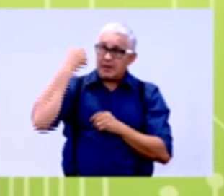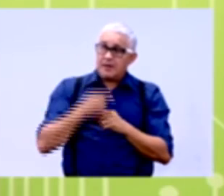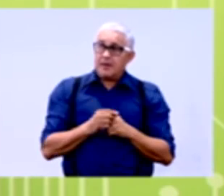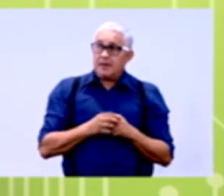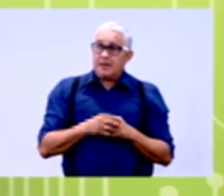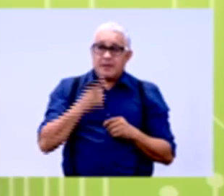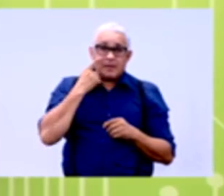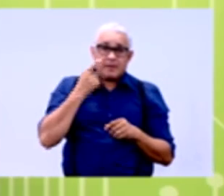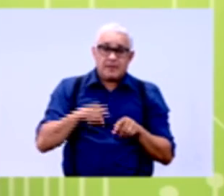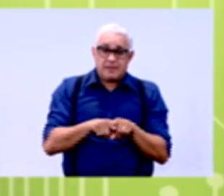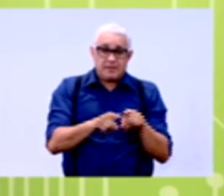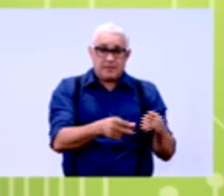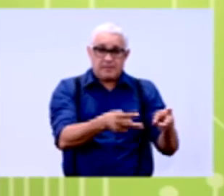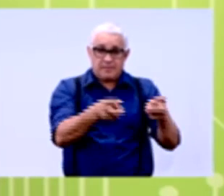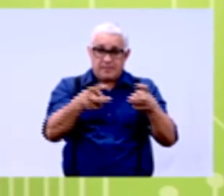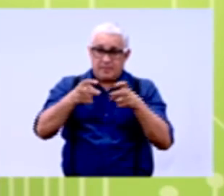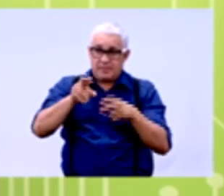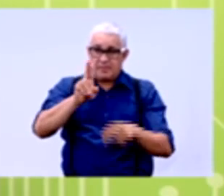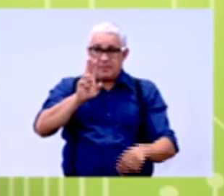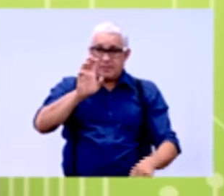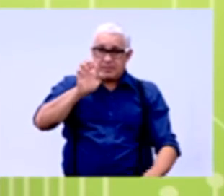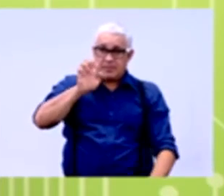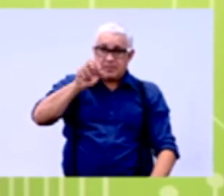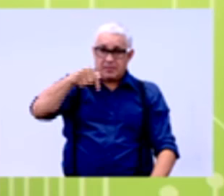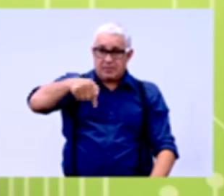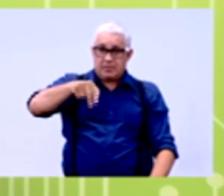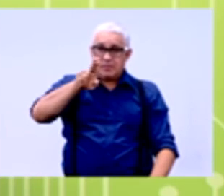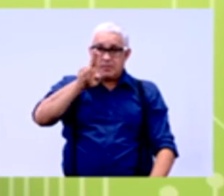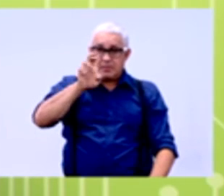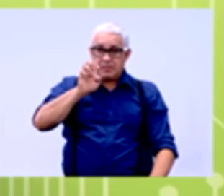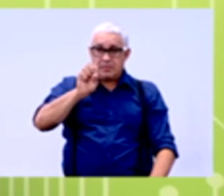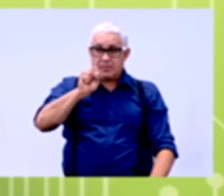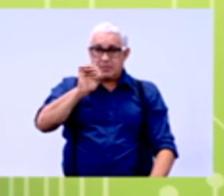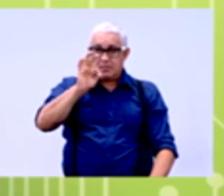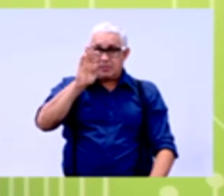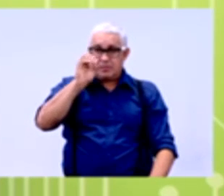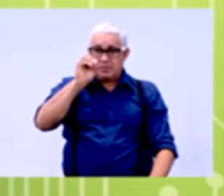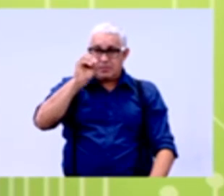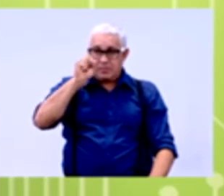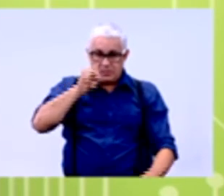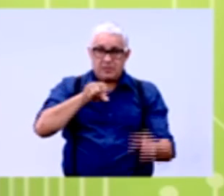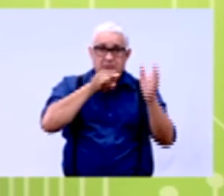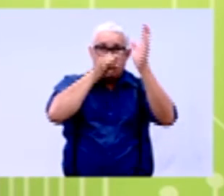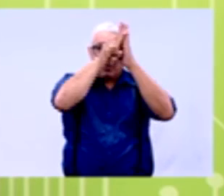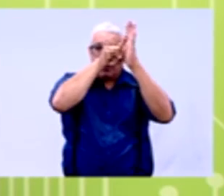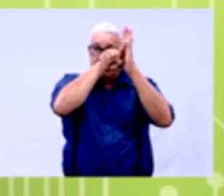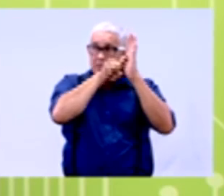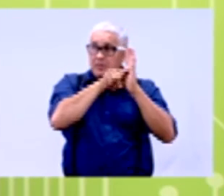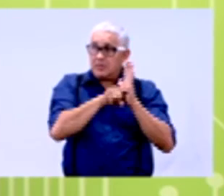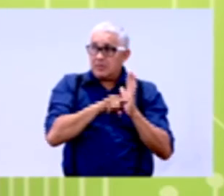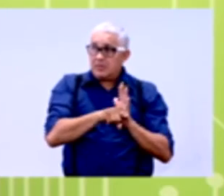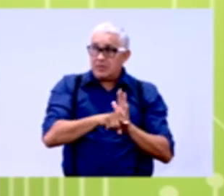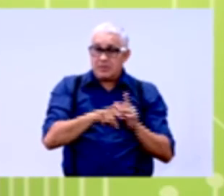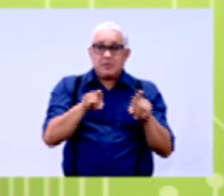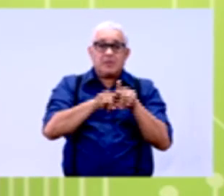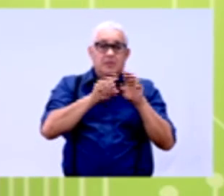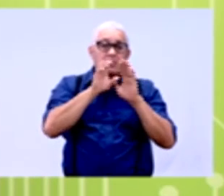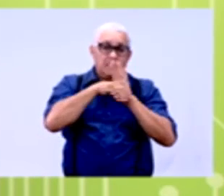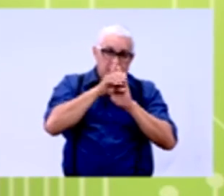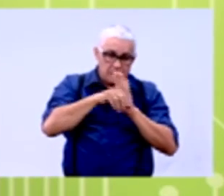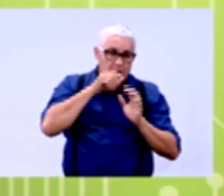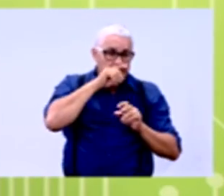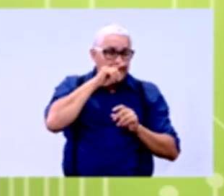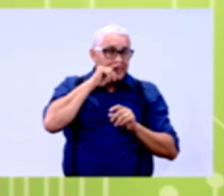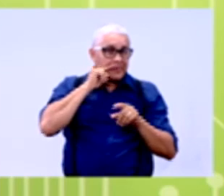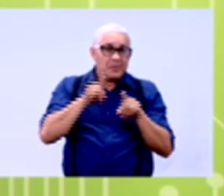que é a identificação dos requisitos. Através dos requisitos, nós identificamos os conceitos, os substantivos que